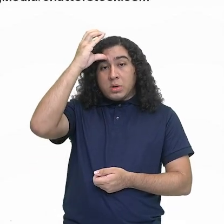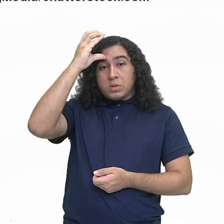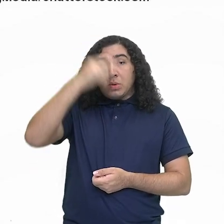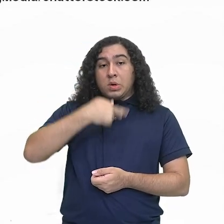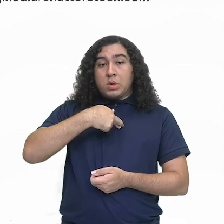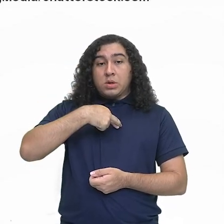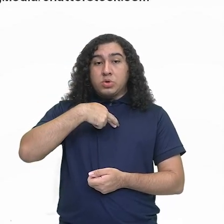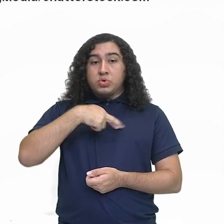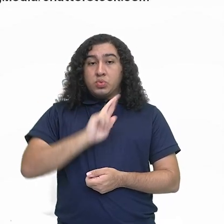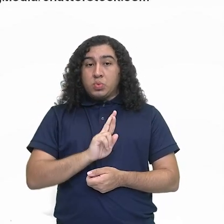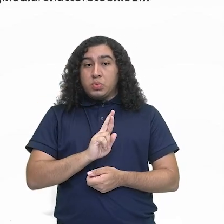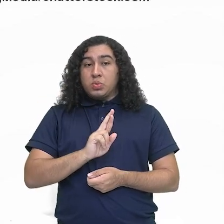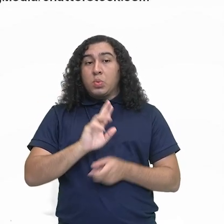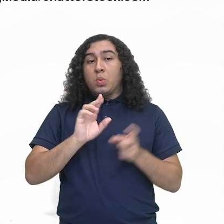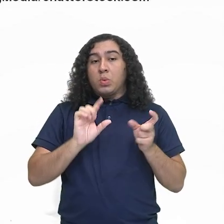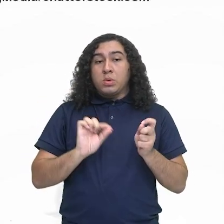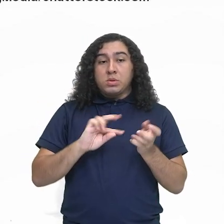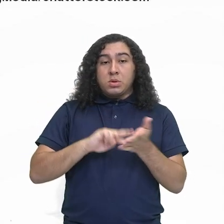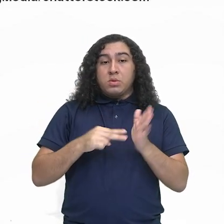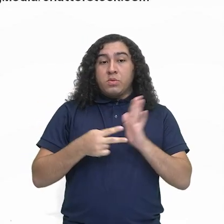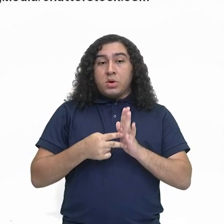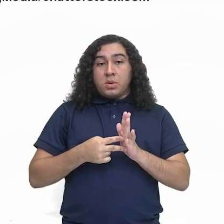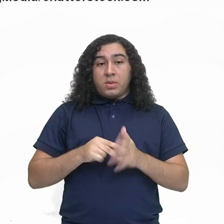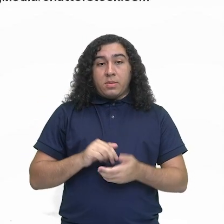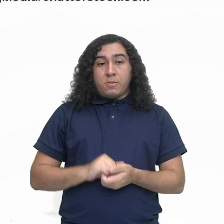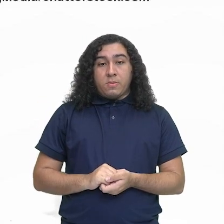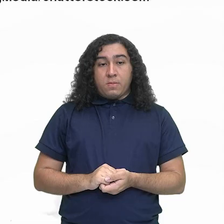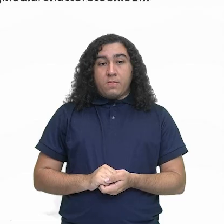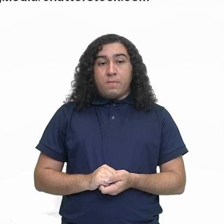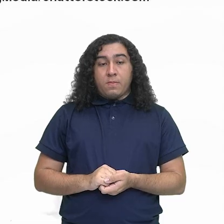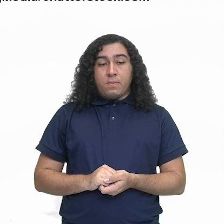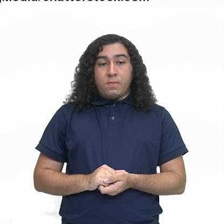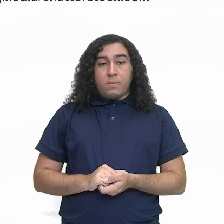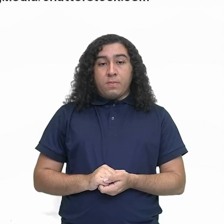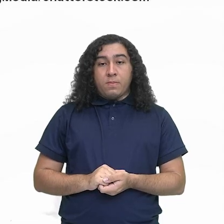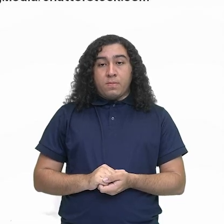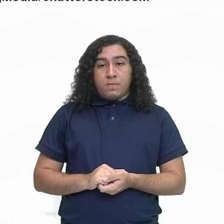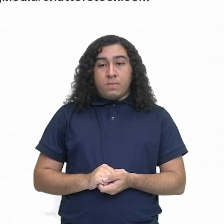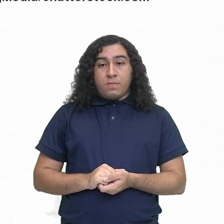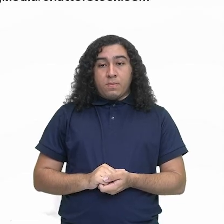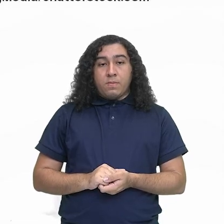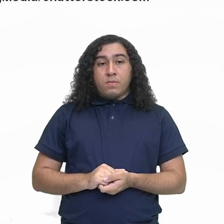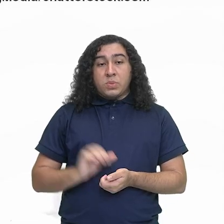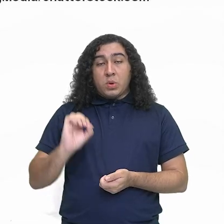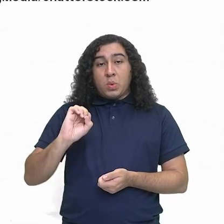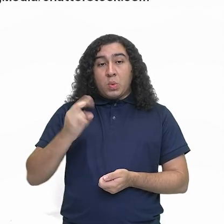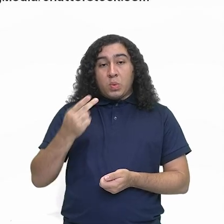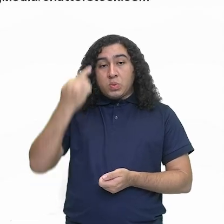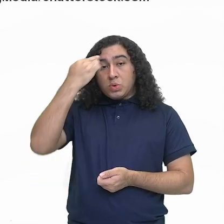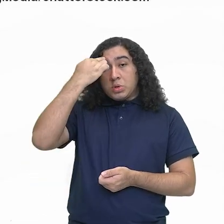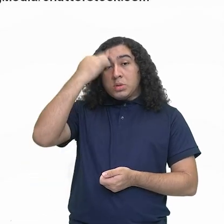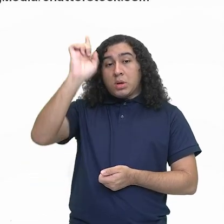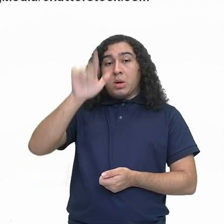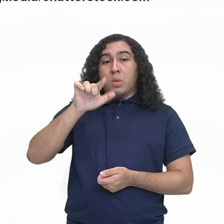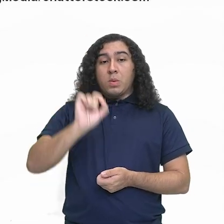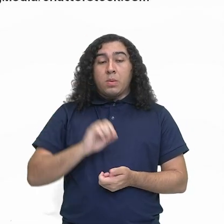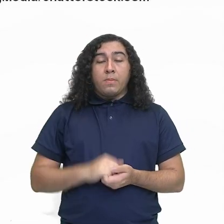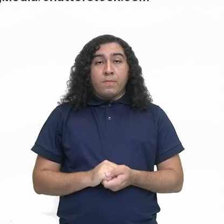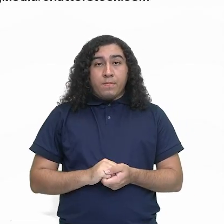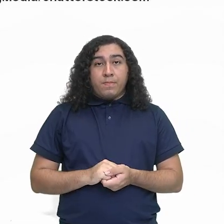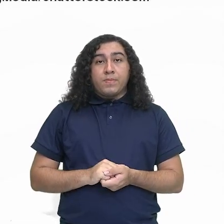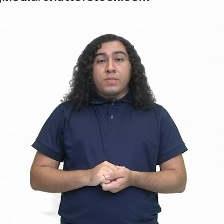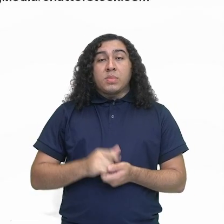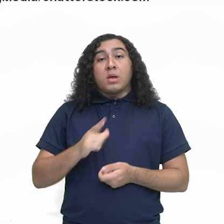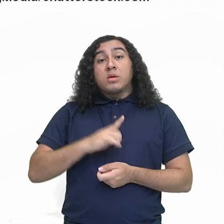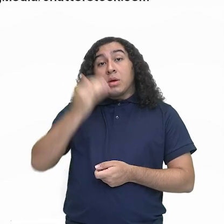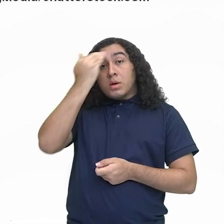religioso. O que é o conhecimento religioso? O conhecimento religioso ou teológico é aquele em que a busca pelo